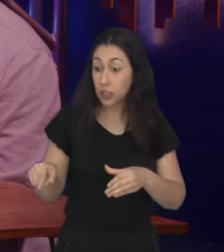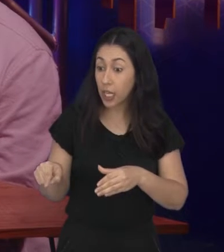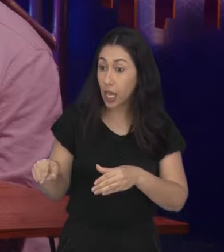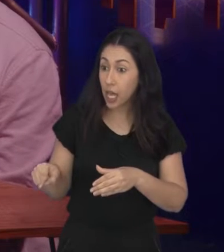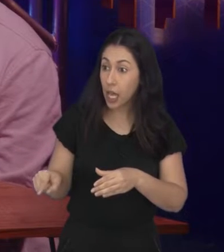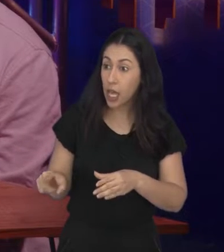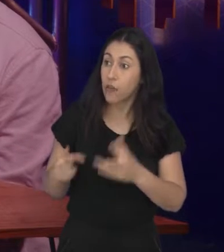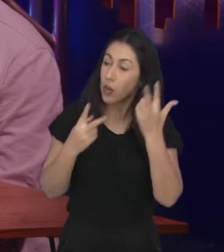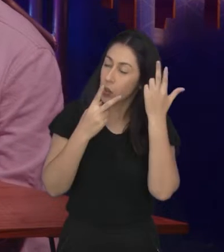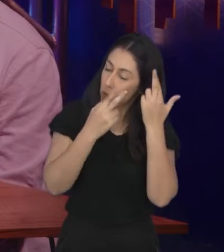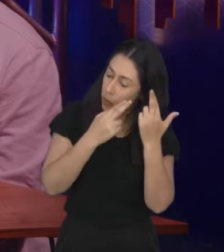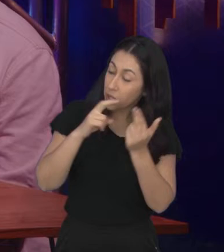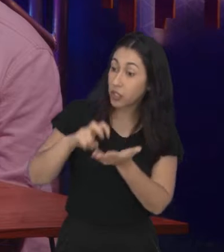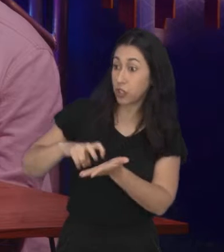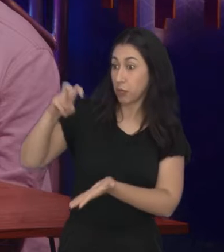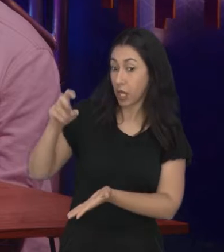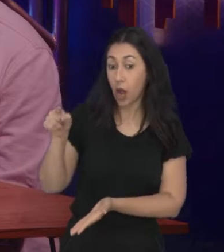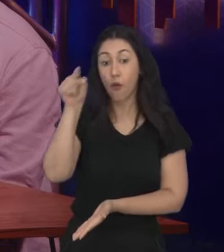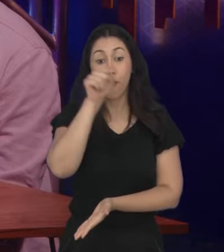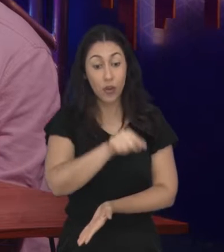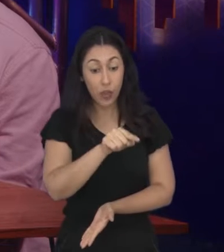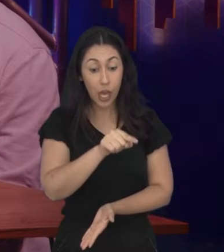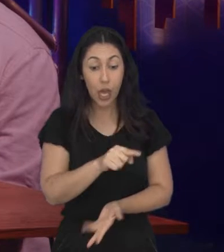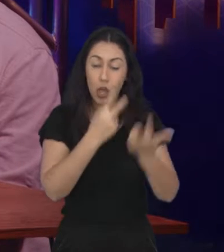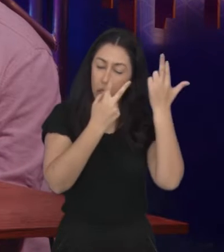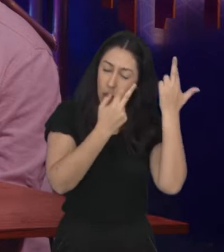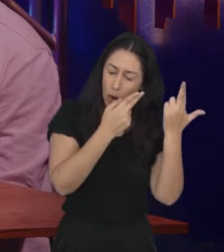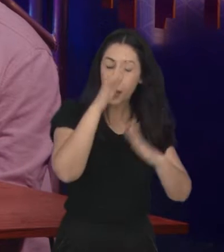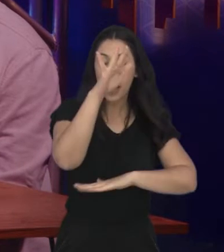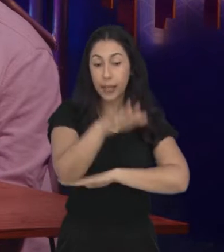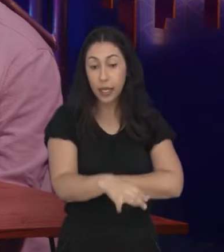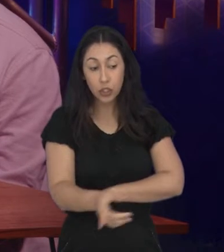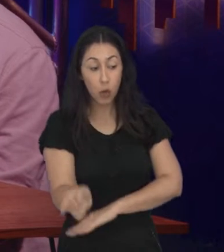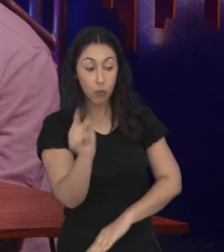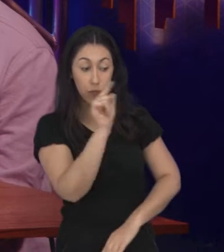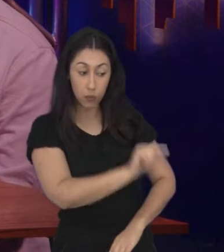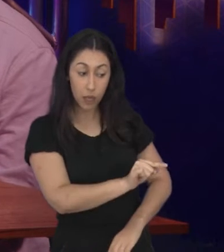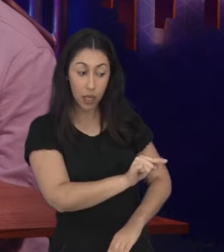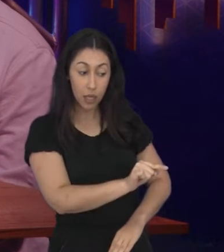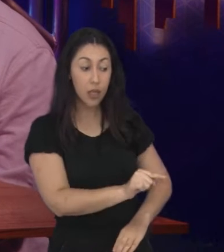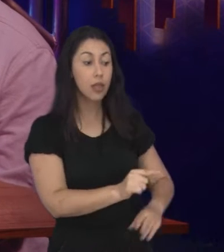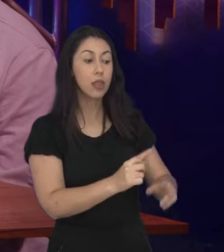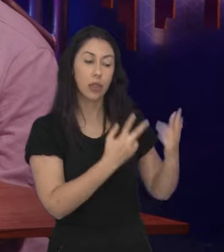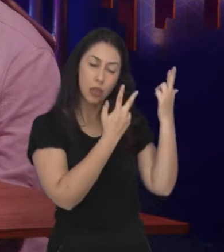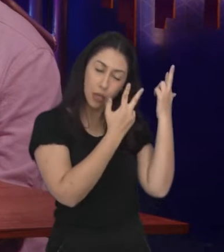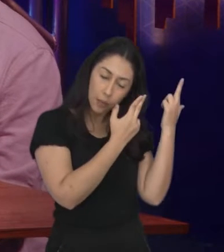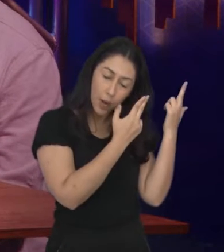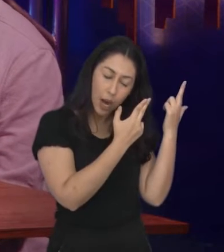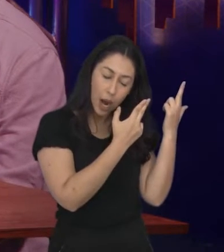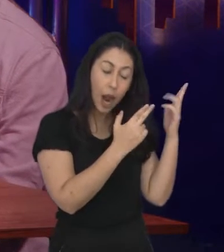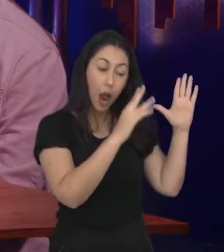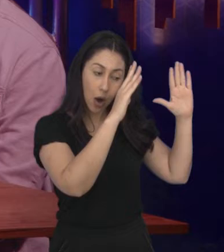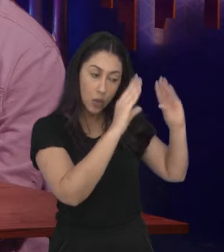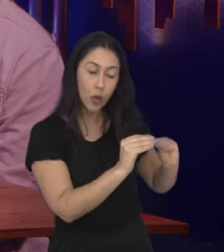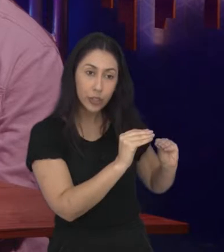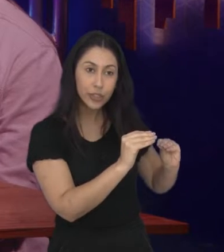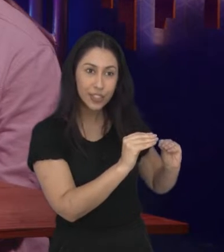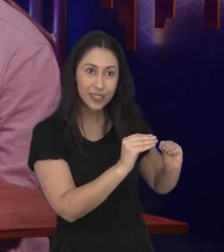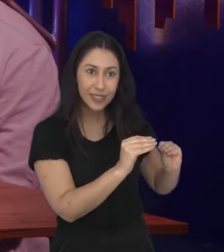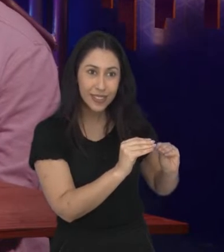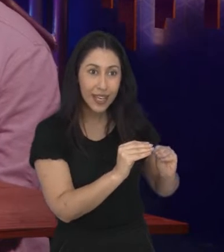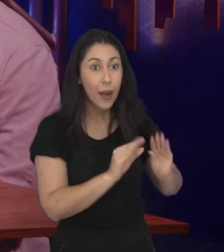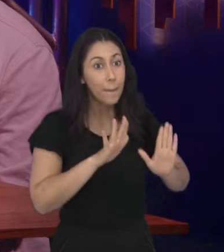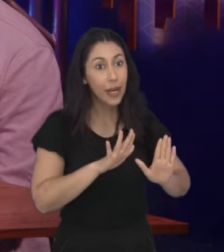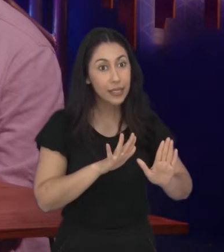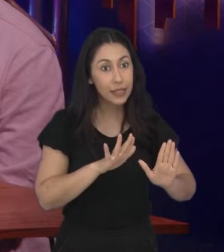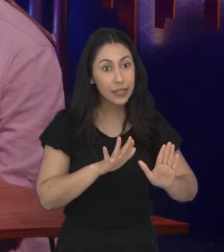dormiam em horários diferentes, para sempre ter alguém acordado. Então, ia ter a galera que ia dormir mais durante o dia, ia ter a galera que ia dormir mais